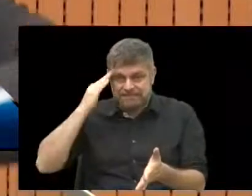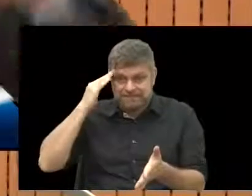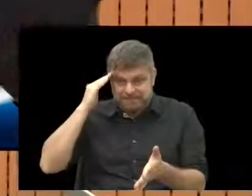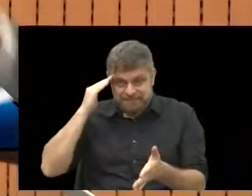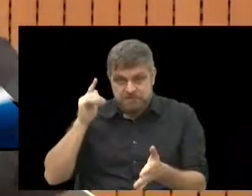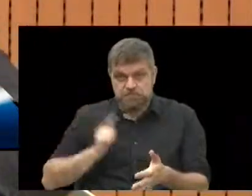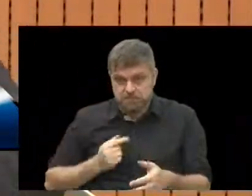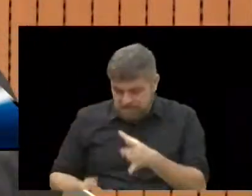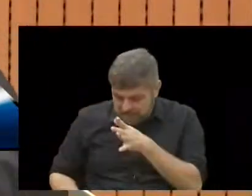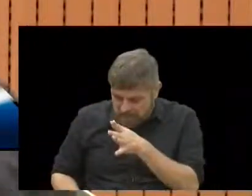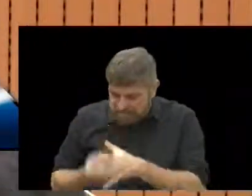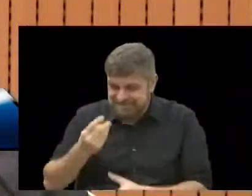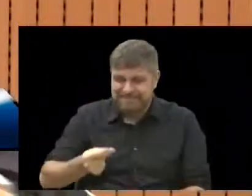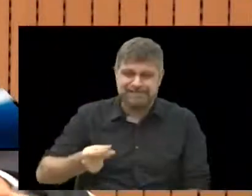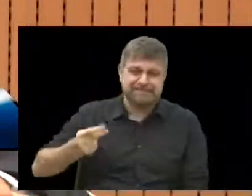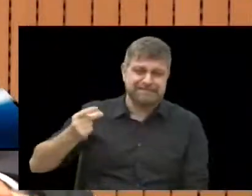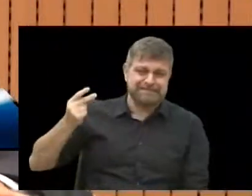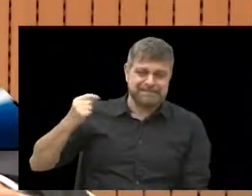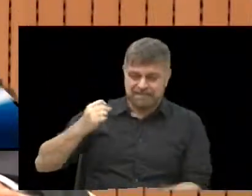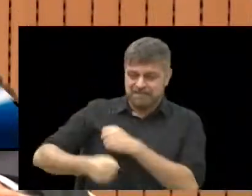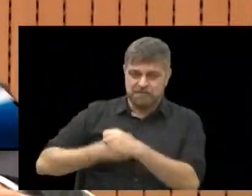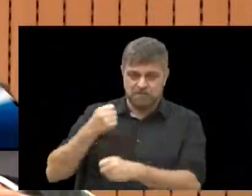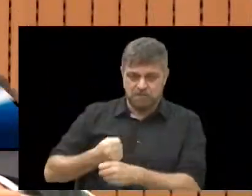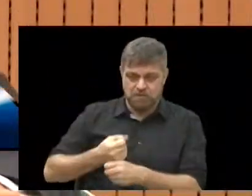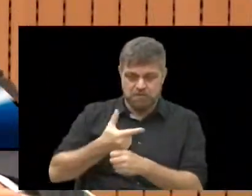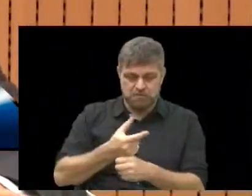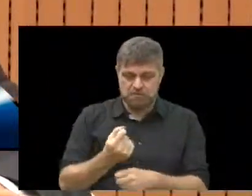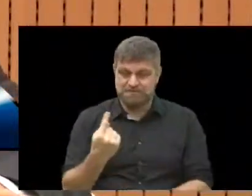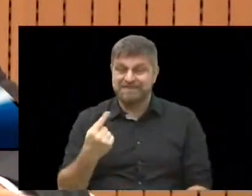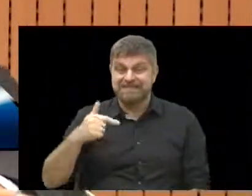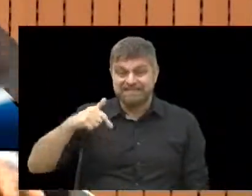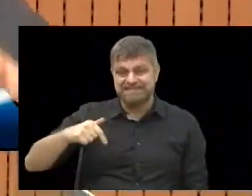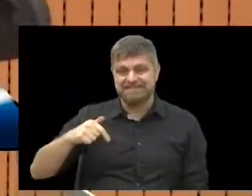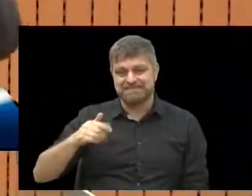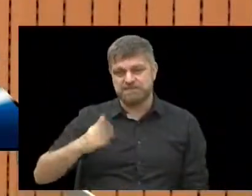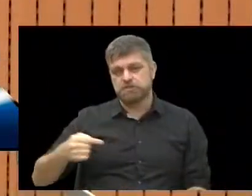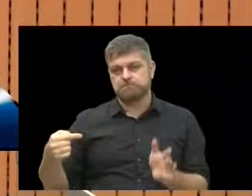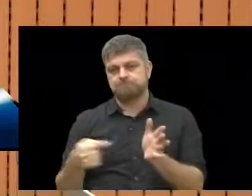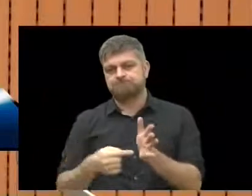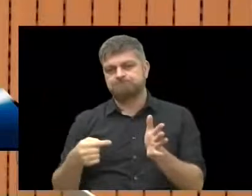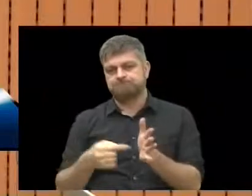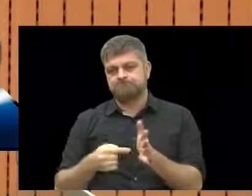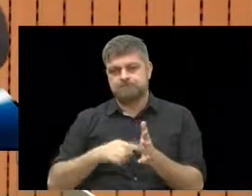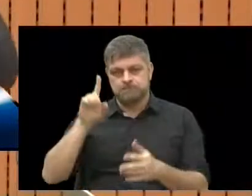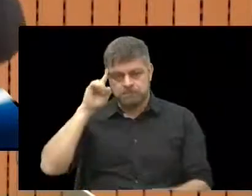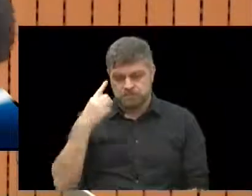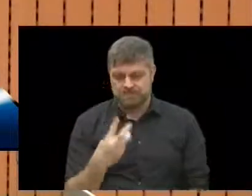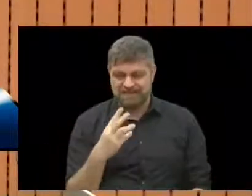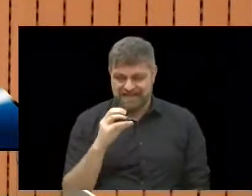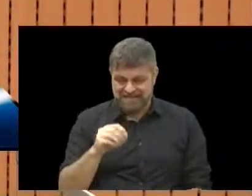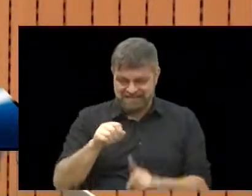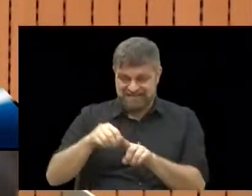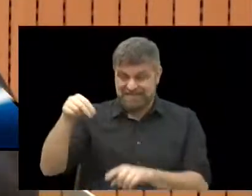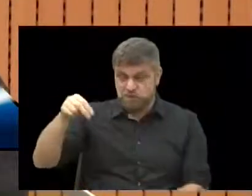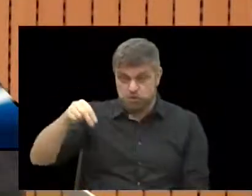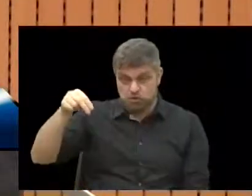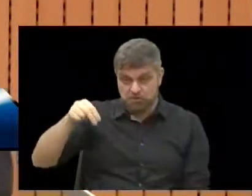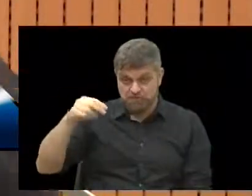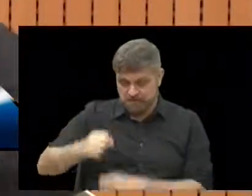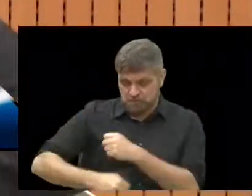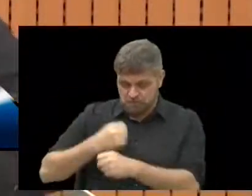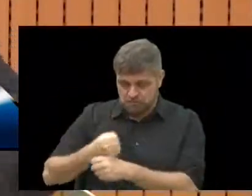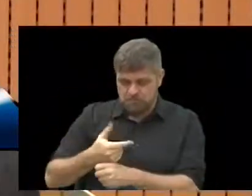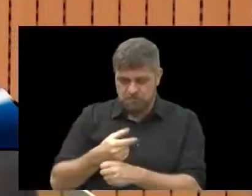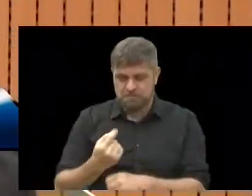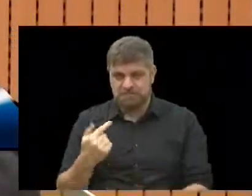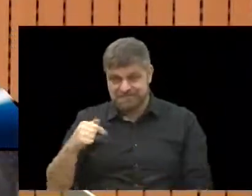tinha que ter sido aberta em 2017. Em 30 de novembro de 2017, de novo eu